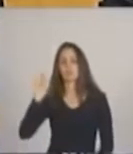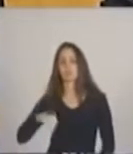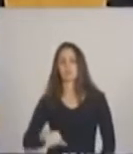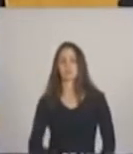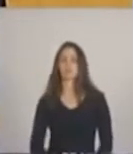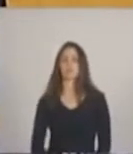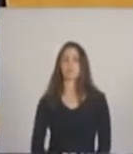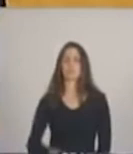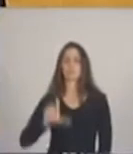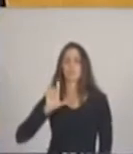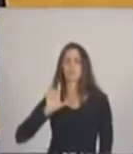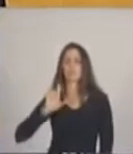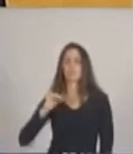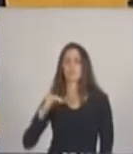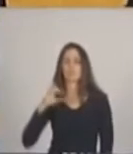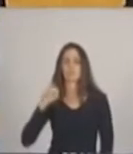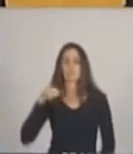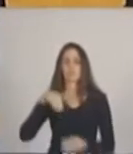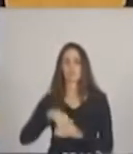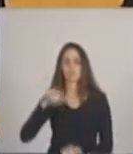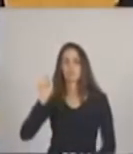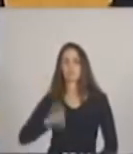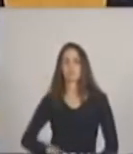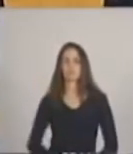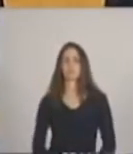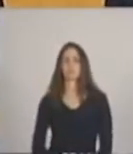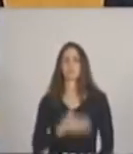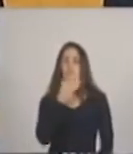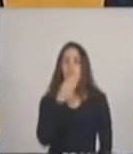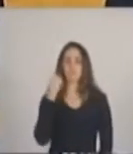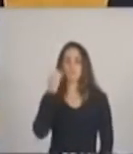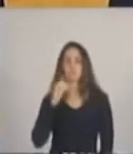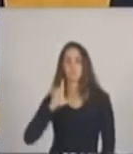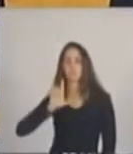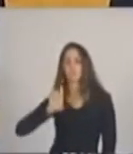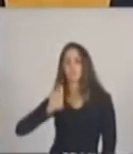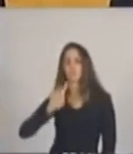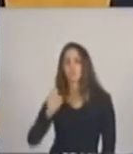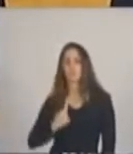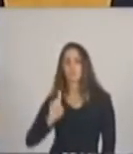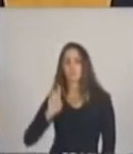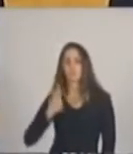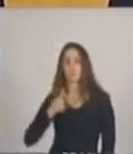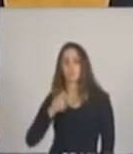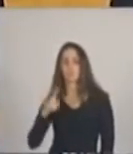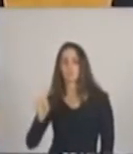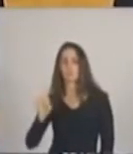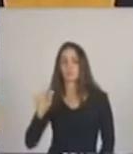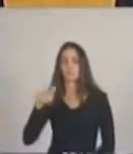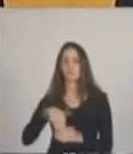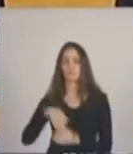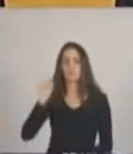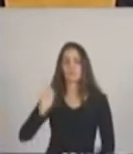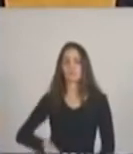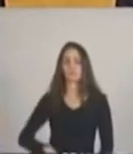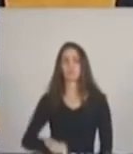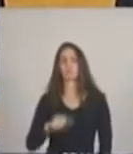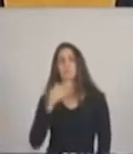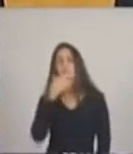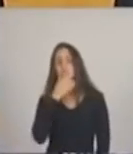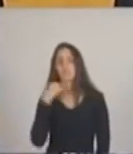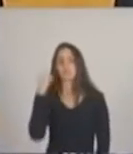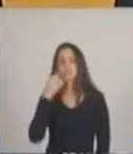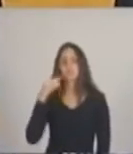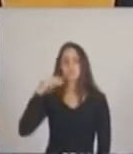Acordo, presidente. Vota sim, deputado Luiz Durão. Vota sim, deputado Marcelo Santos. Vota sim, deputado